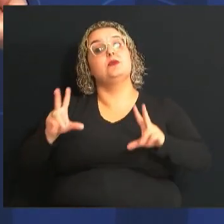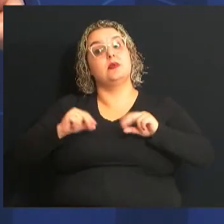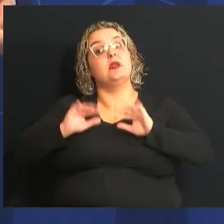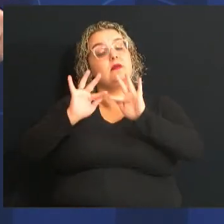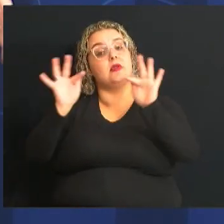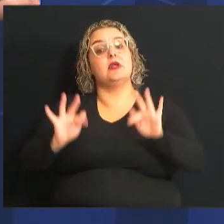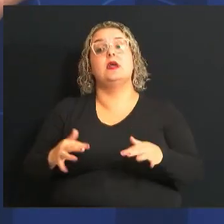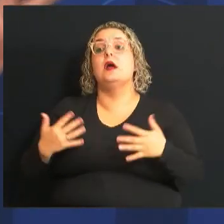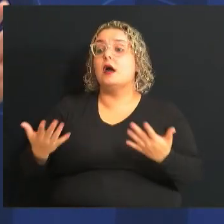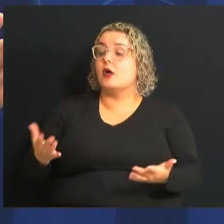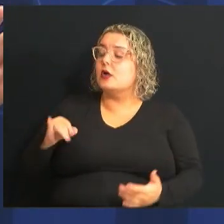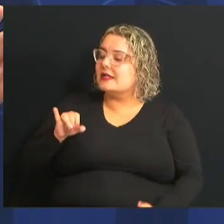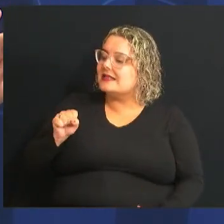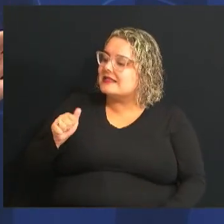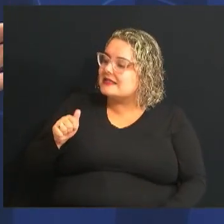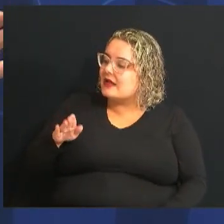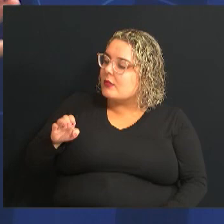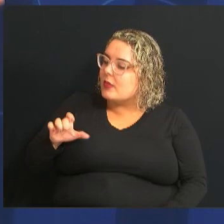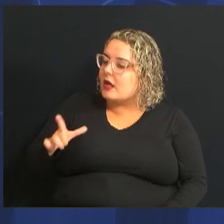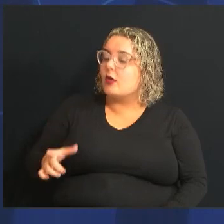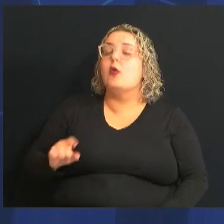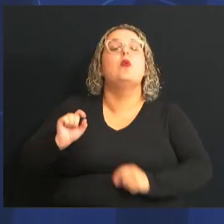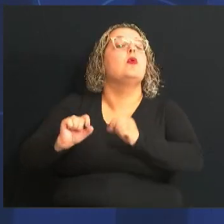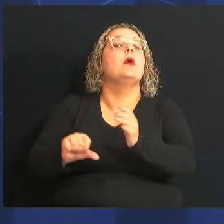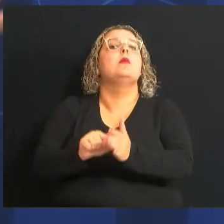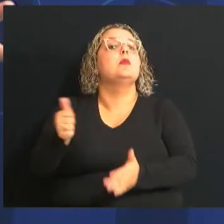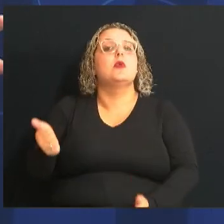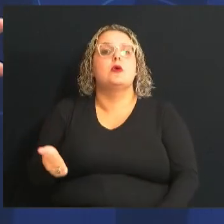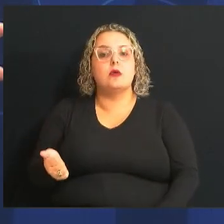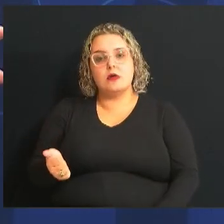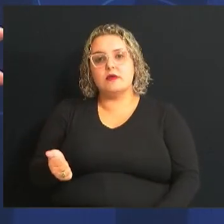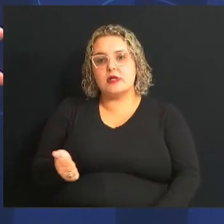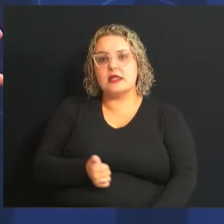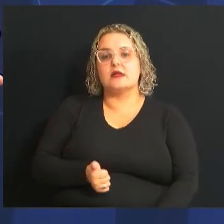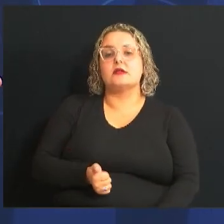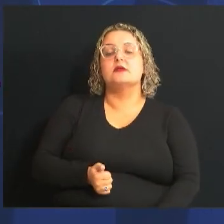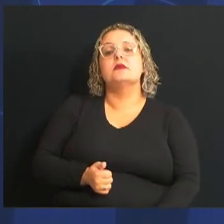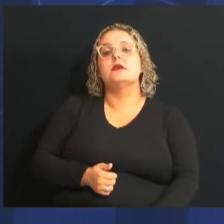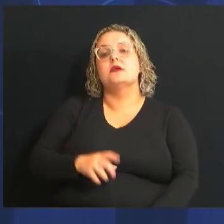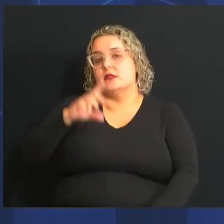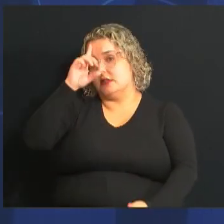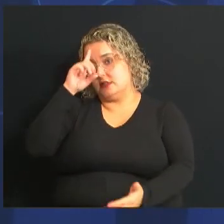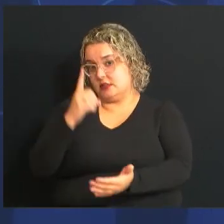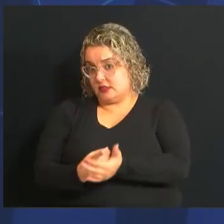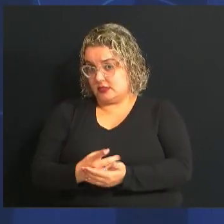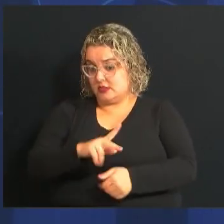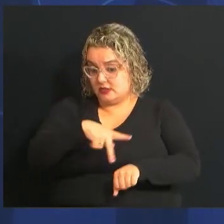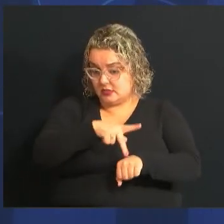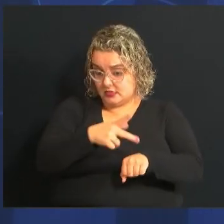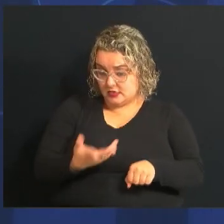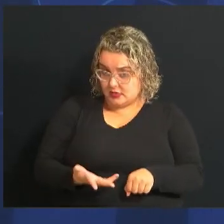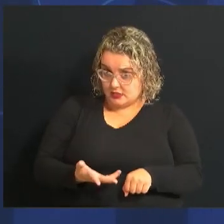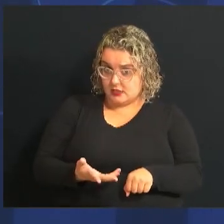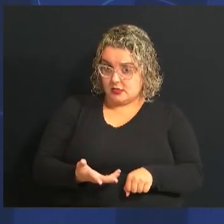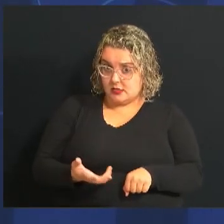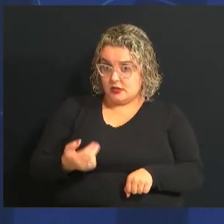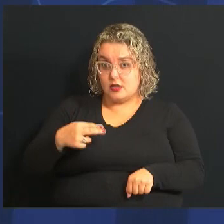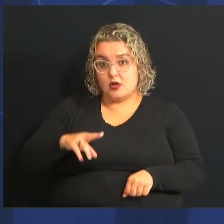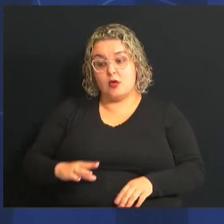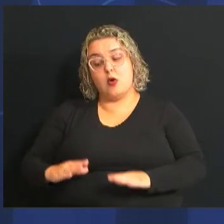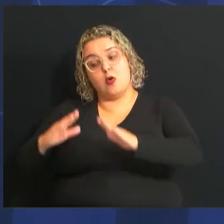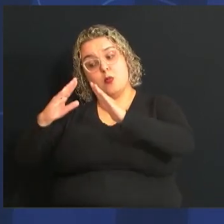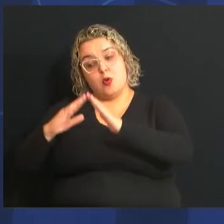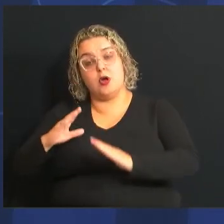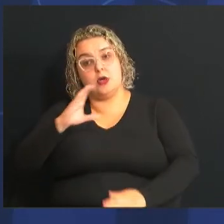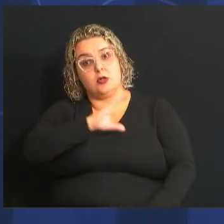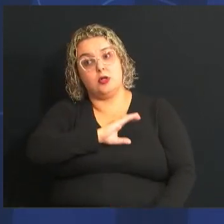Agora, Isabel, o que veio primeiro? A decisão de sair do país ou ir morar no Canadá? Já era